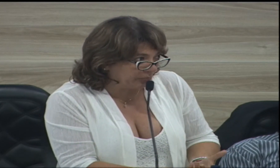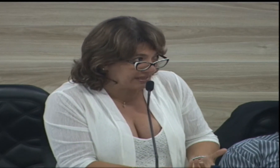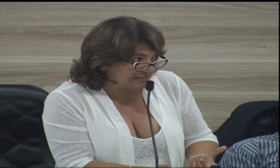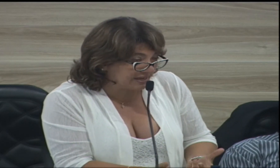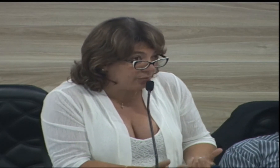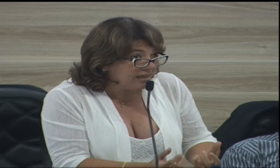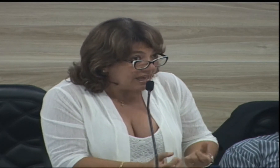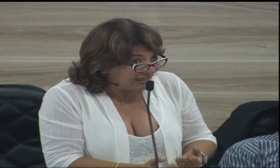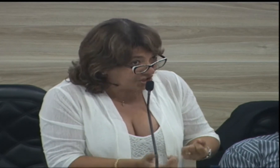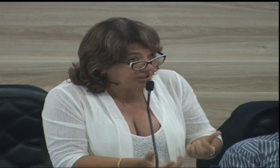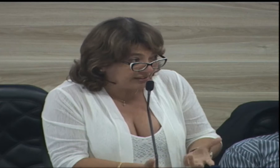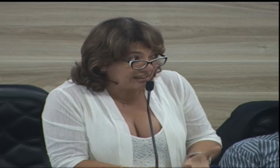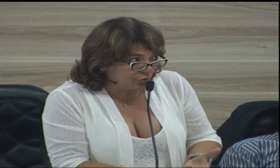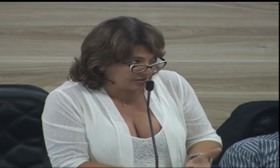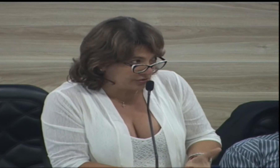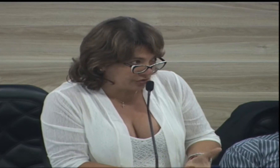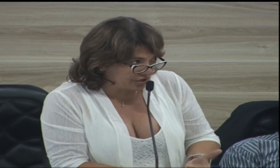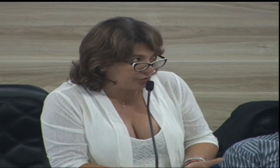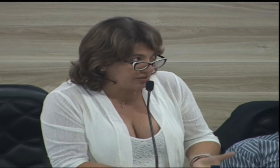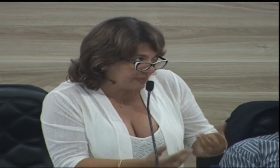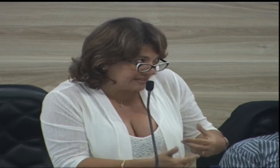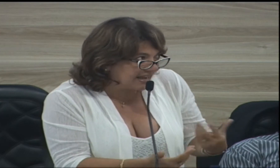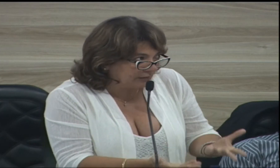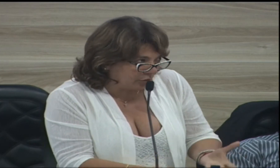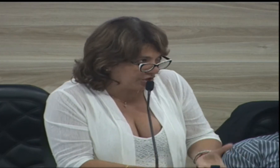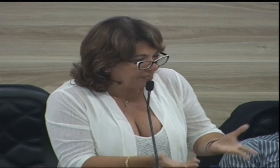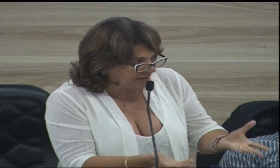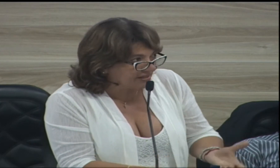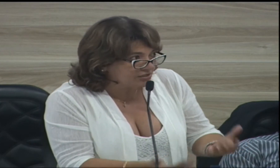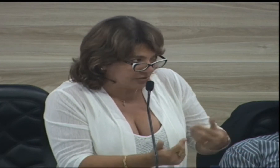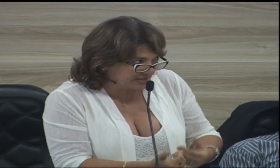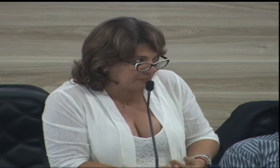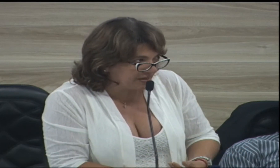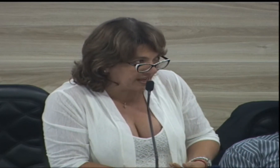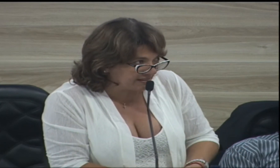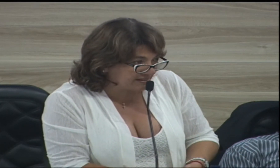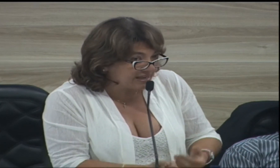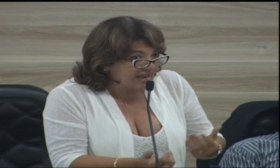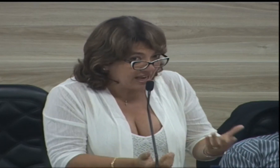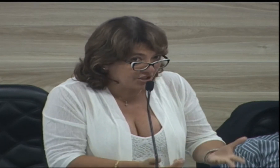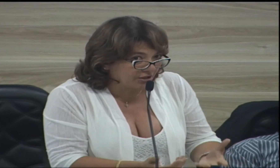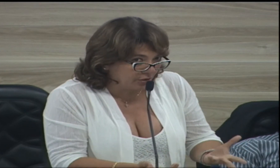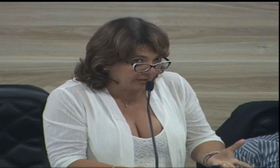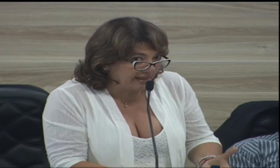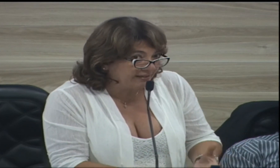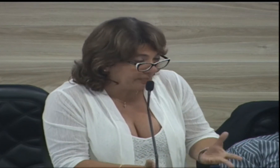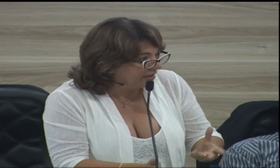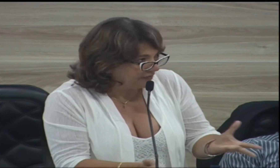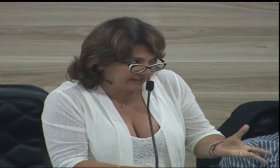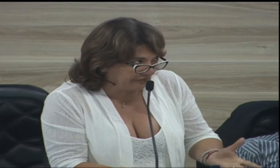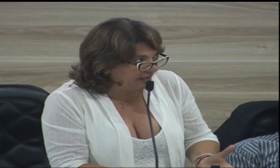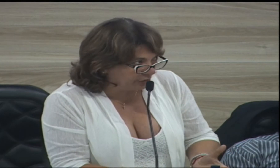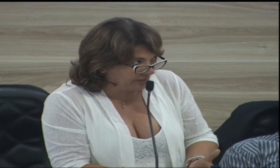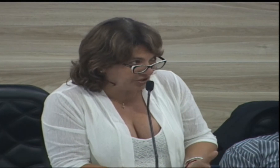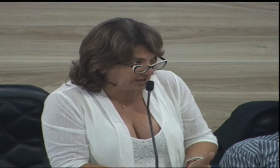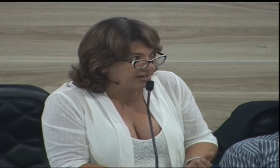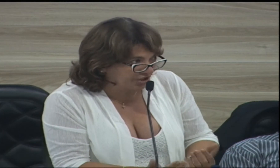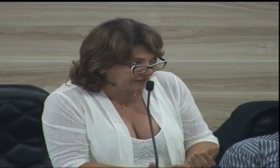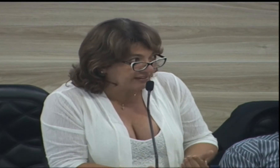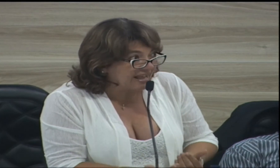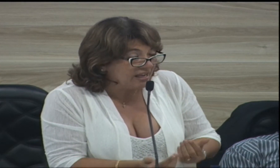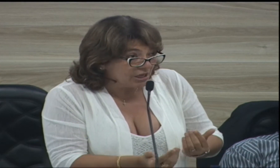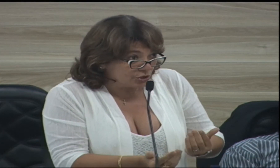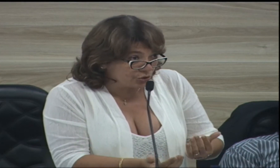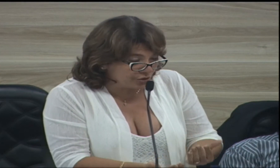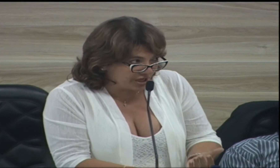da população e a gente dá nossas sugestões baseado, logicamente, nas nossas experiências. A gente, né, também não vai estar falando besteira, a